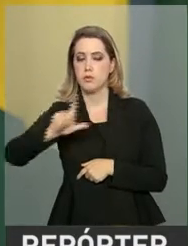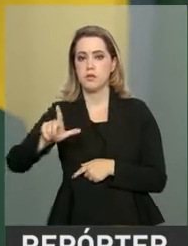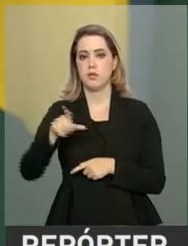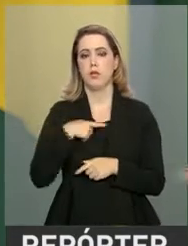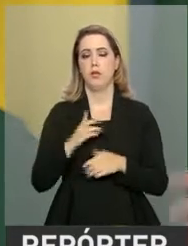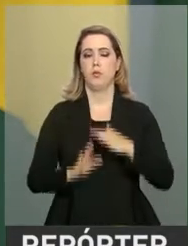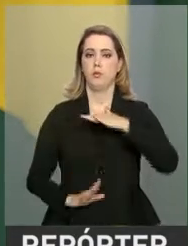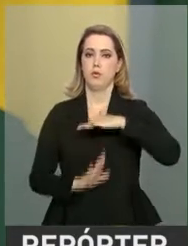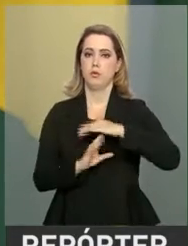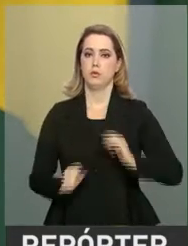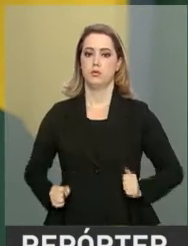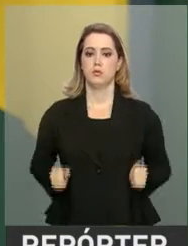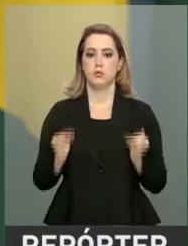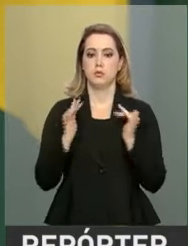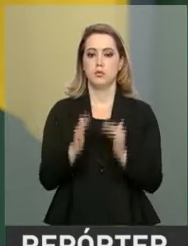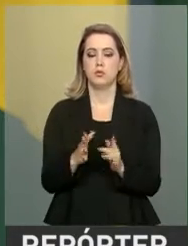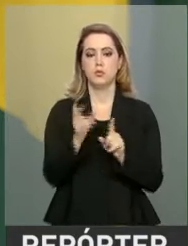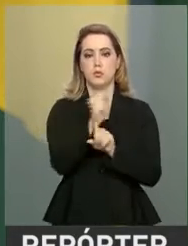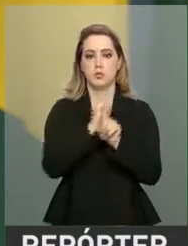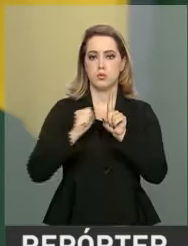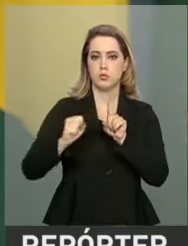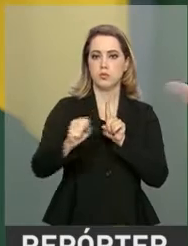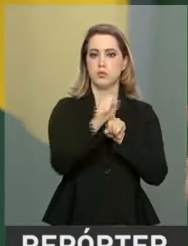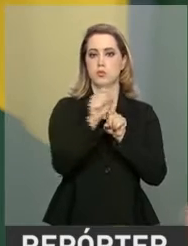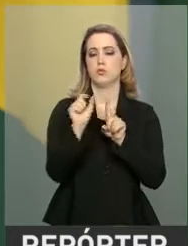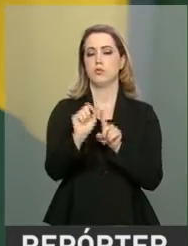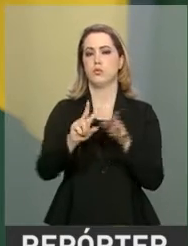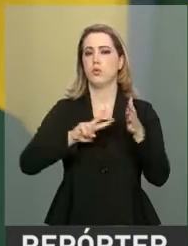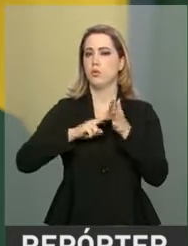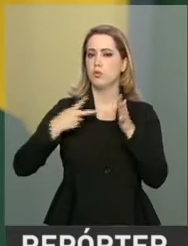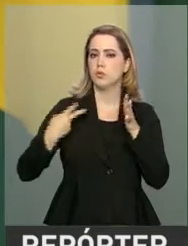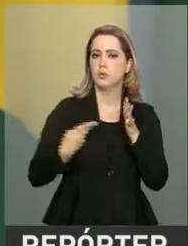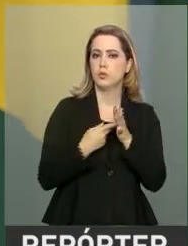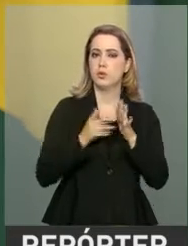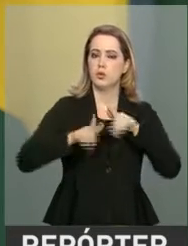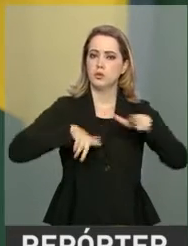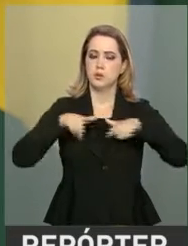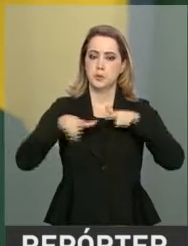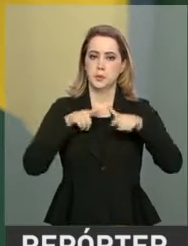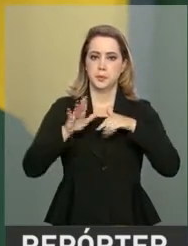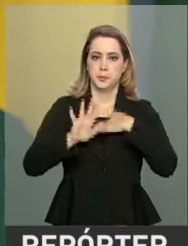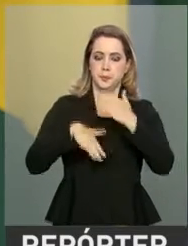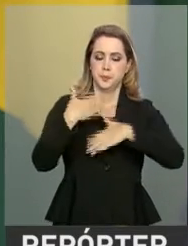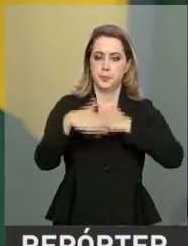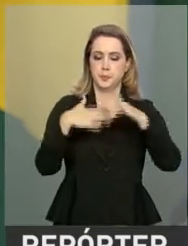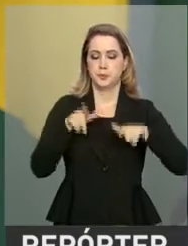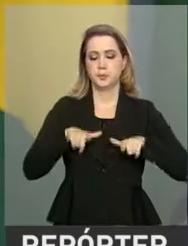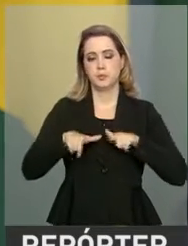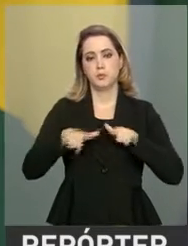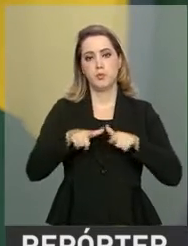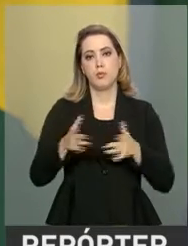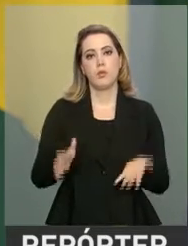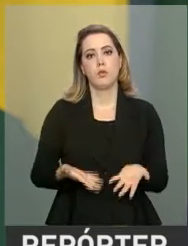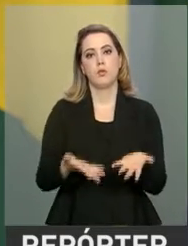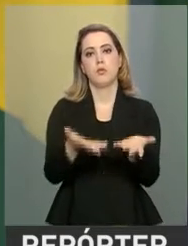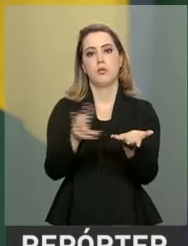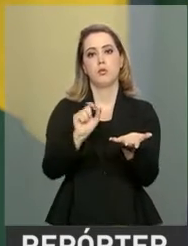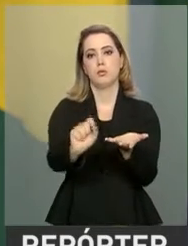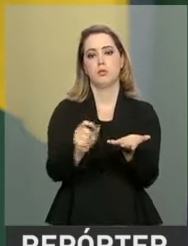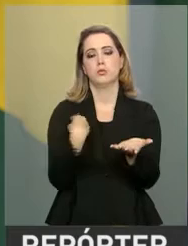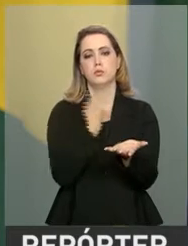teto de gastos e responsabilidade social ou seja ações geradoras de emprego no nosso